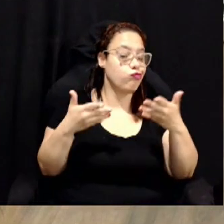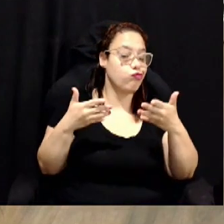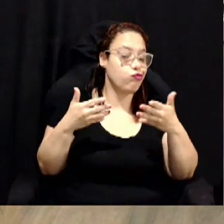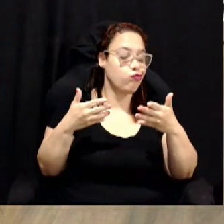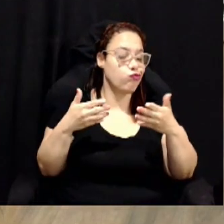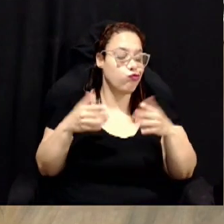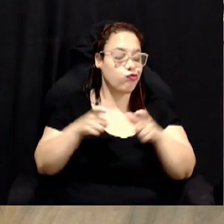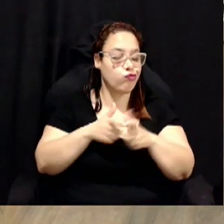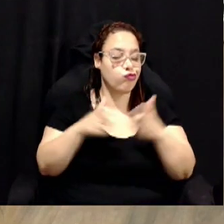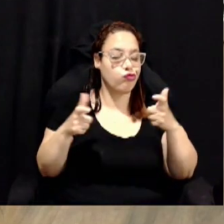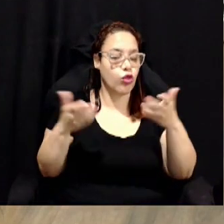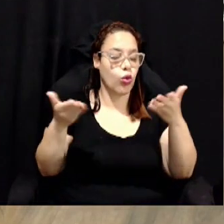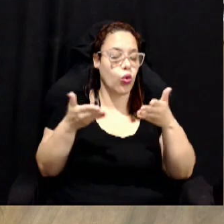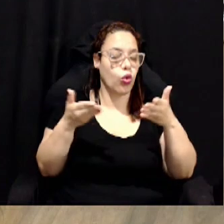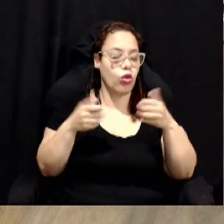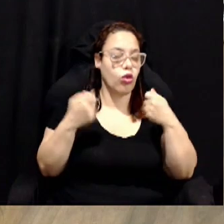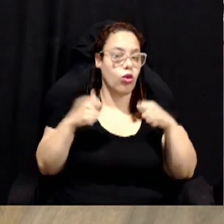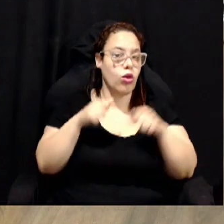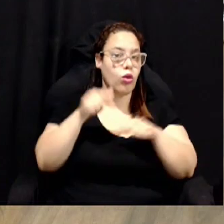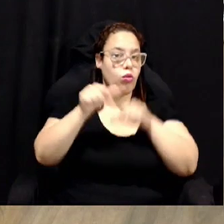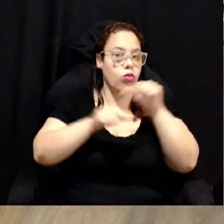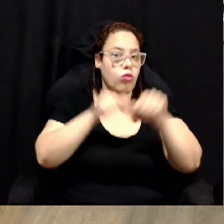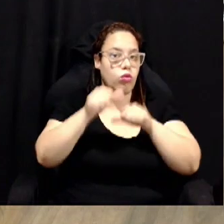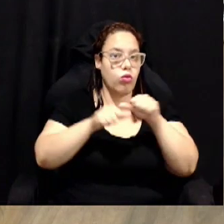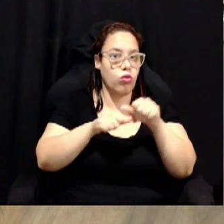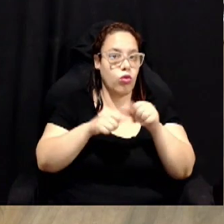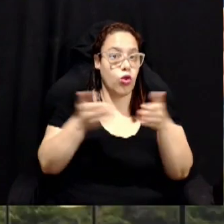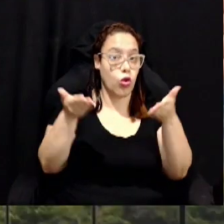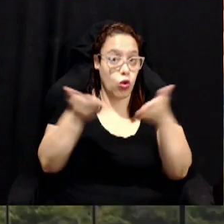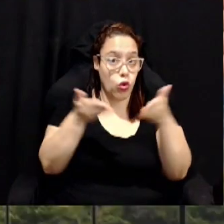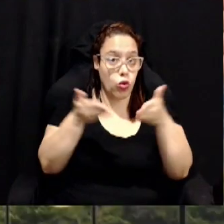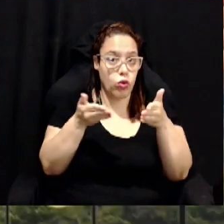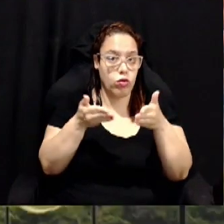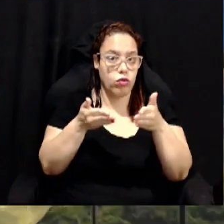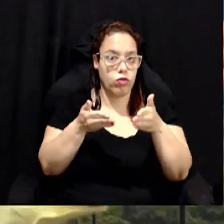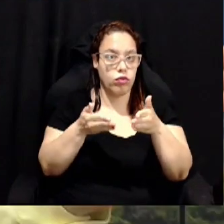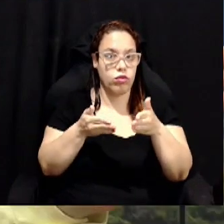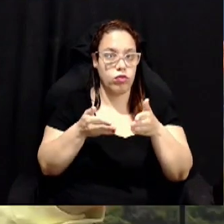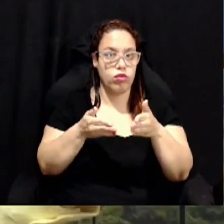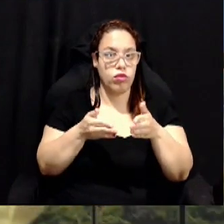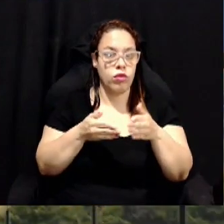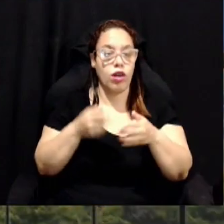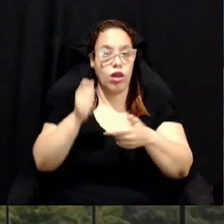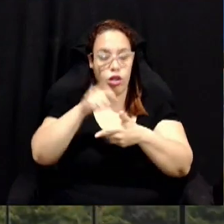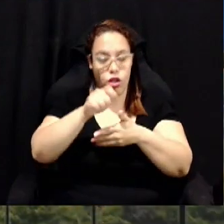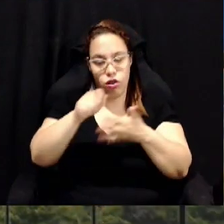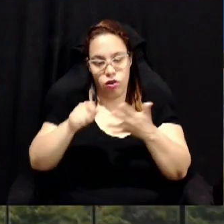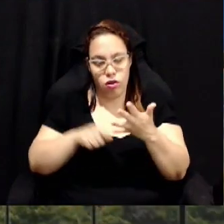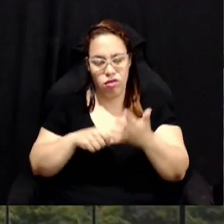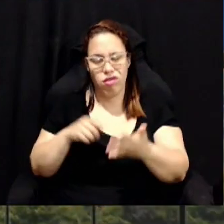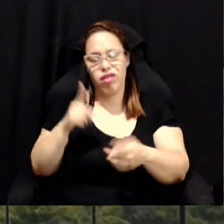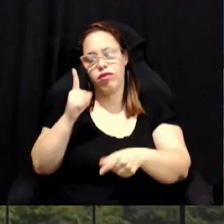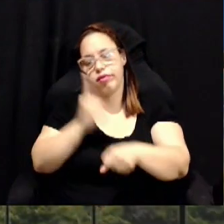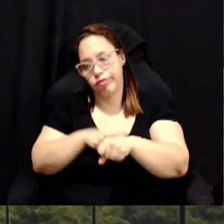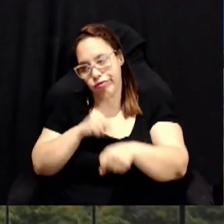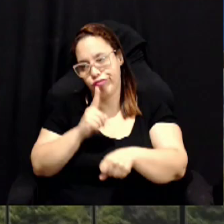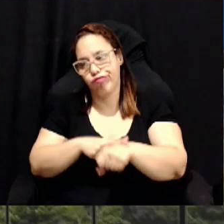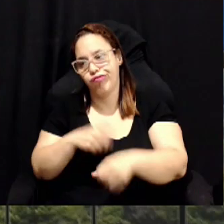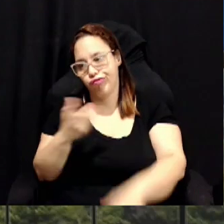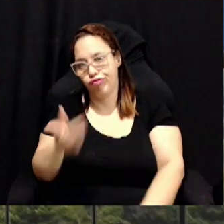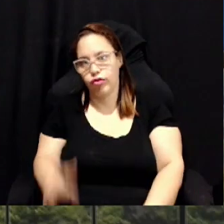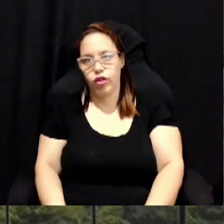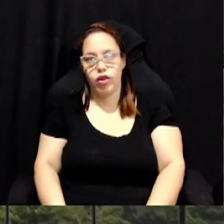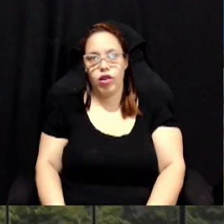tem hoje? O que precisaria mudar no hoje? A gente sabe que muitas coisas que a gente citou aqui levam tempo, é a curto, é médio e longo